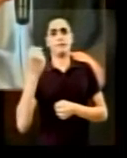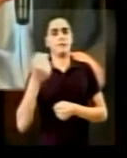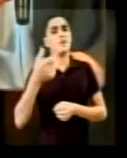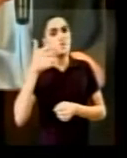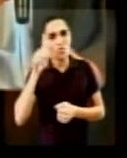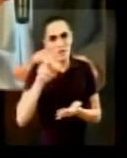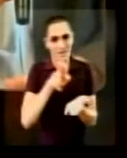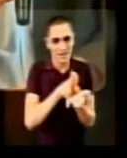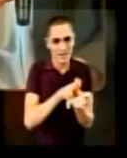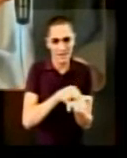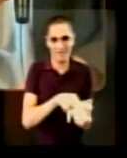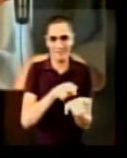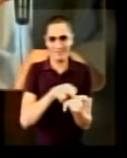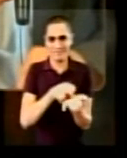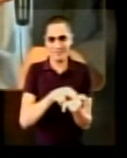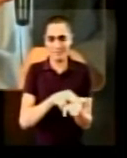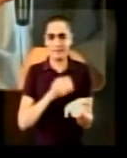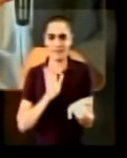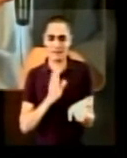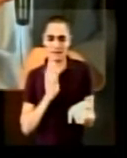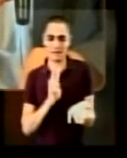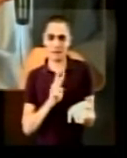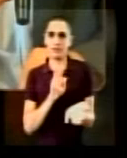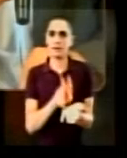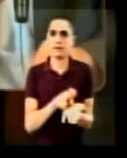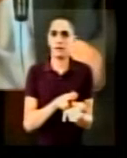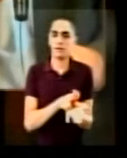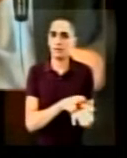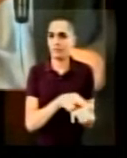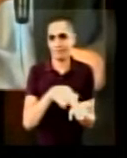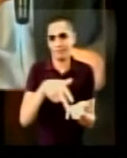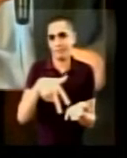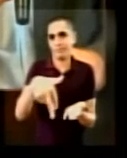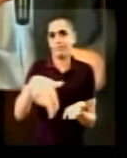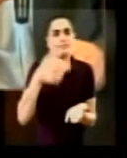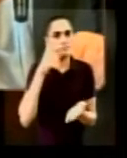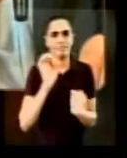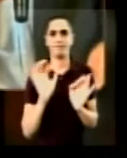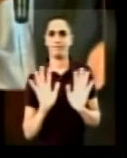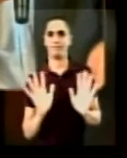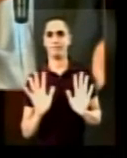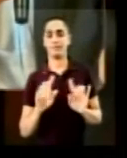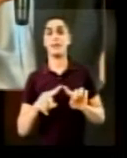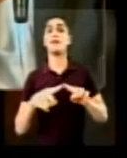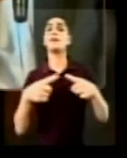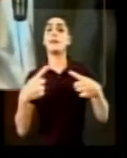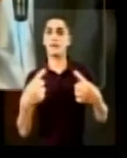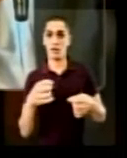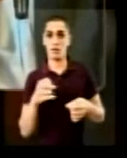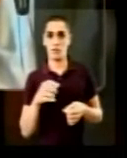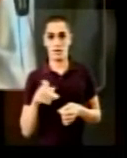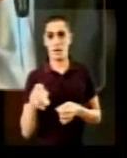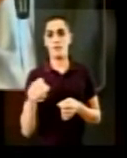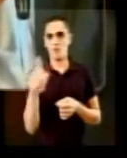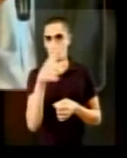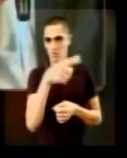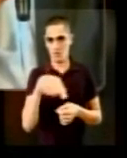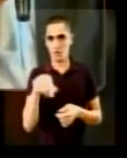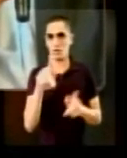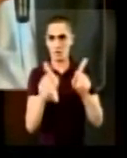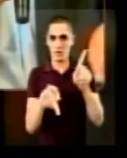colocar para vocês, quando vocês veem 10 óbitos, lembre-se, isso não corresponde à semana